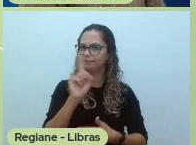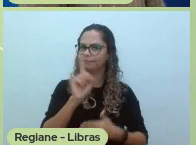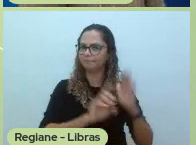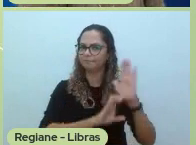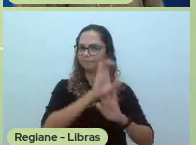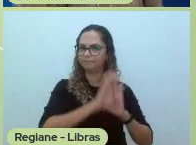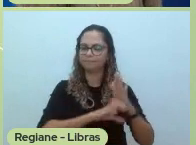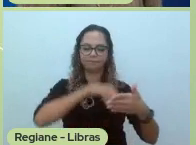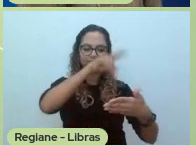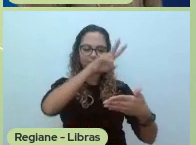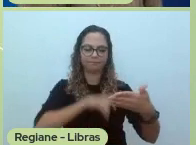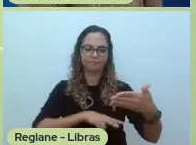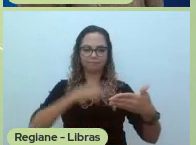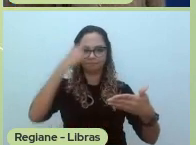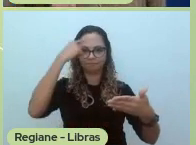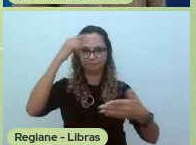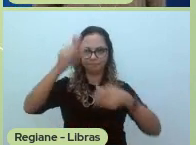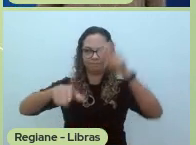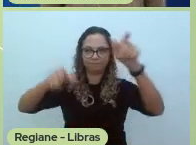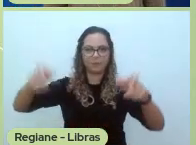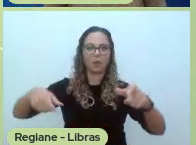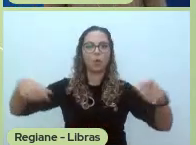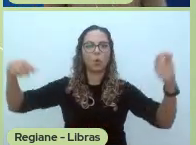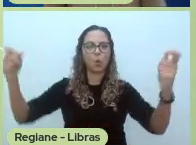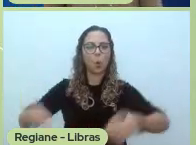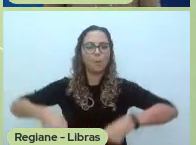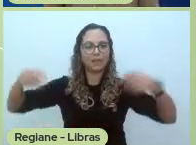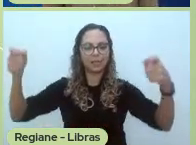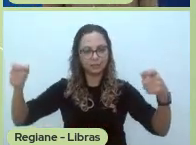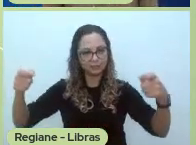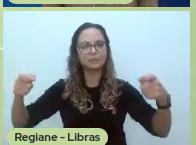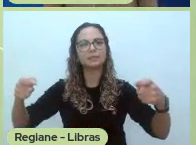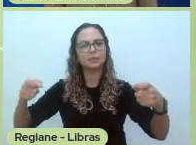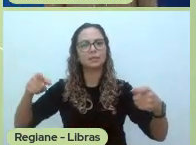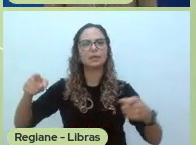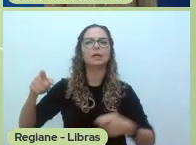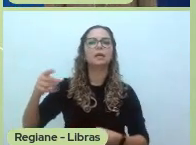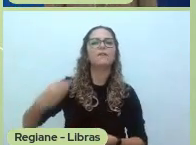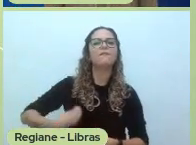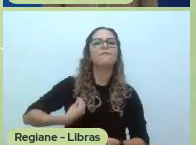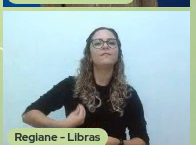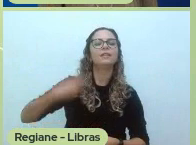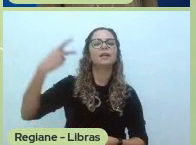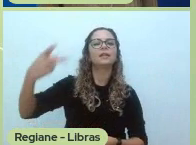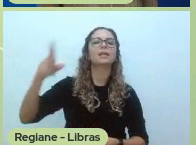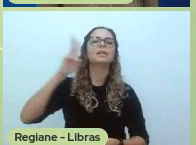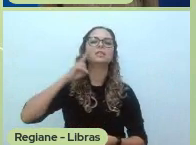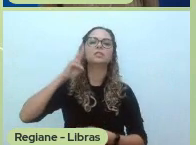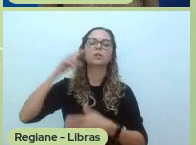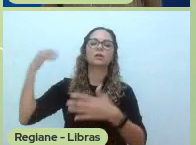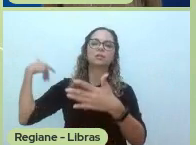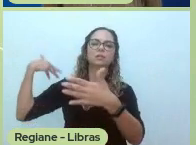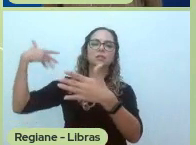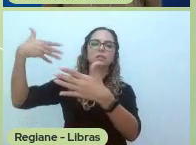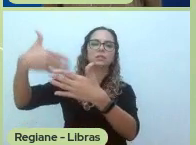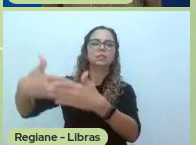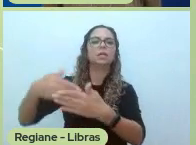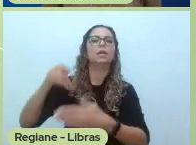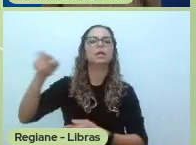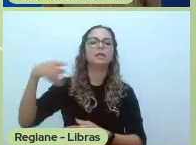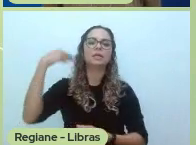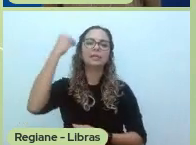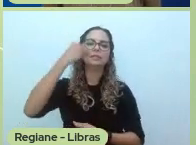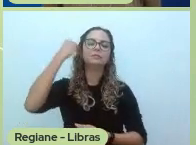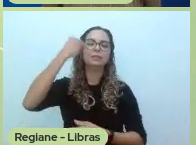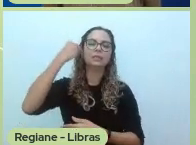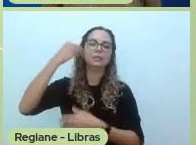entrevista por competência que avalia o que a história de vida dessa pessoa, a experiência que essa pessoa teve, me